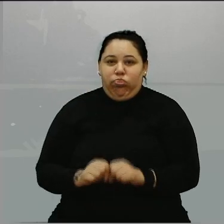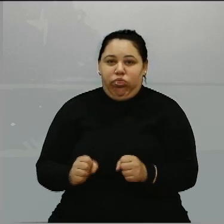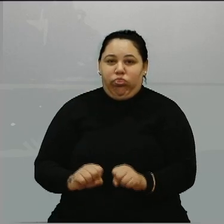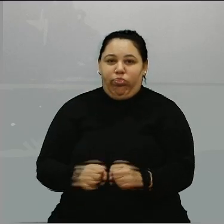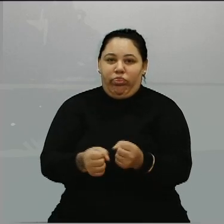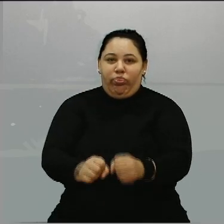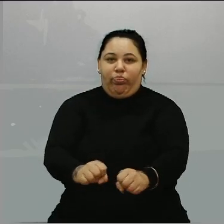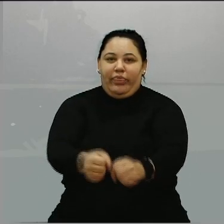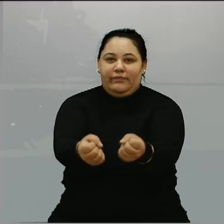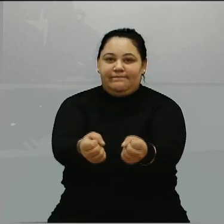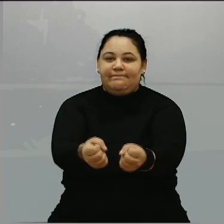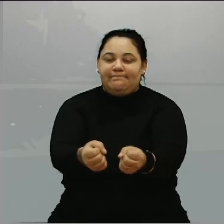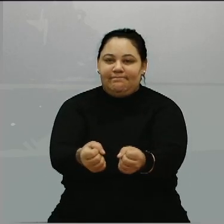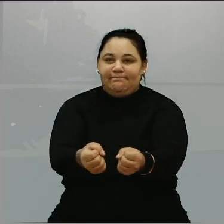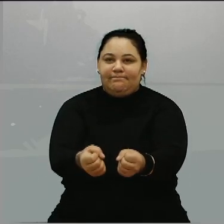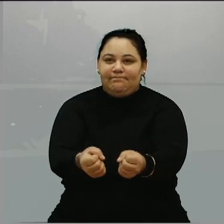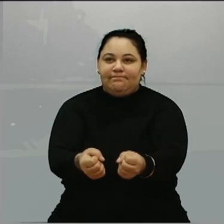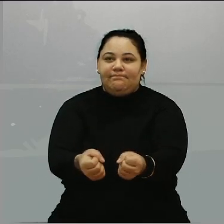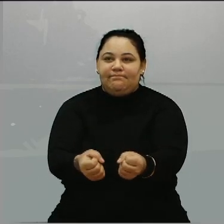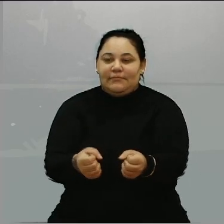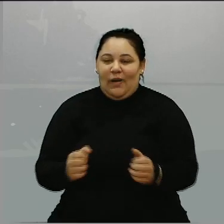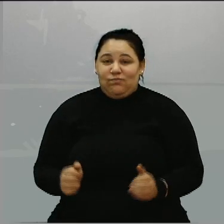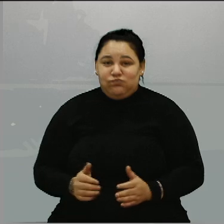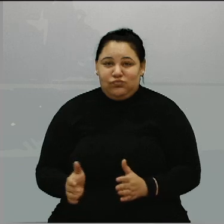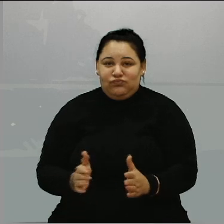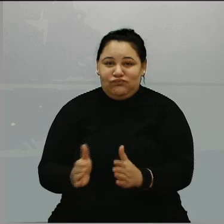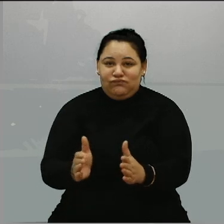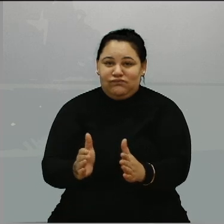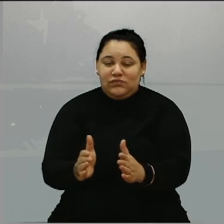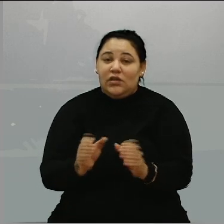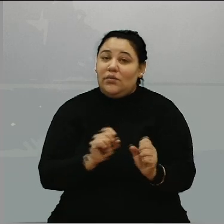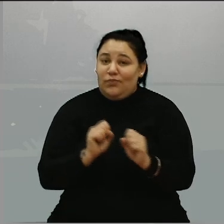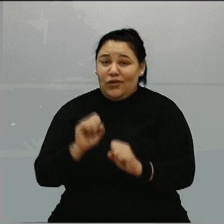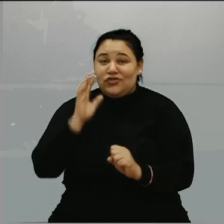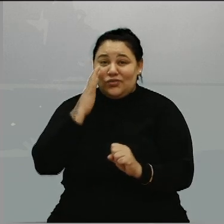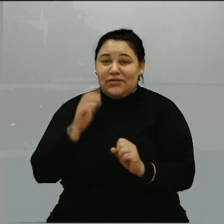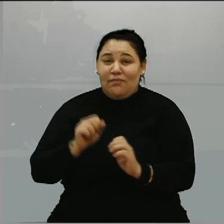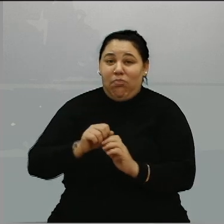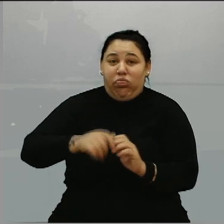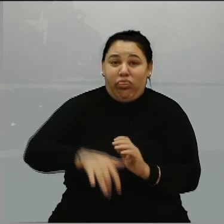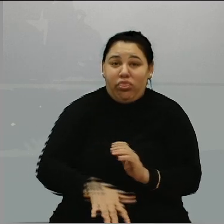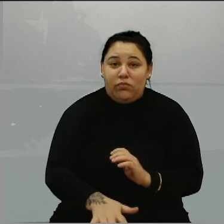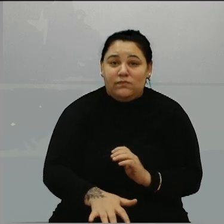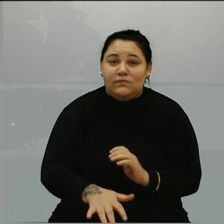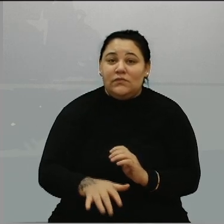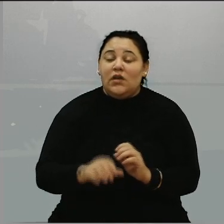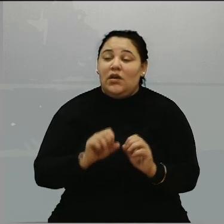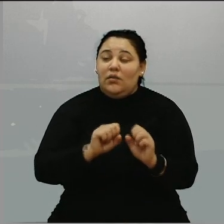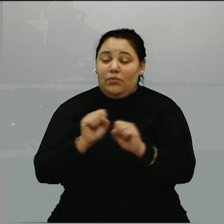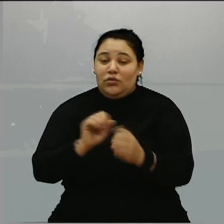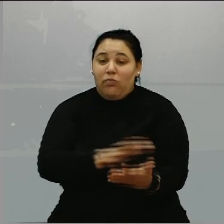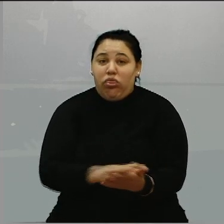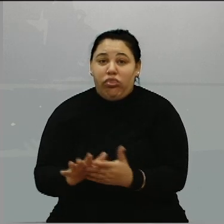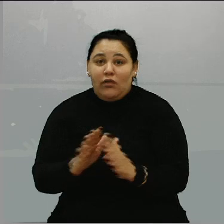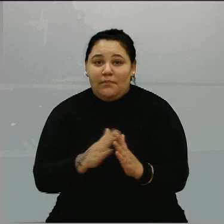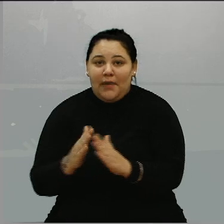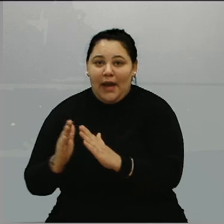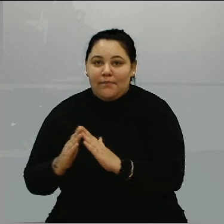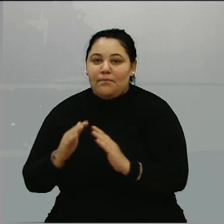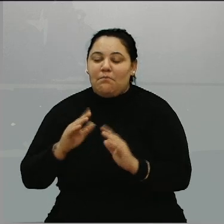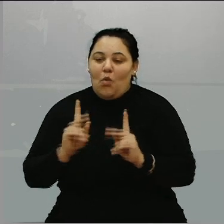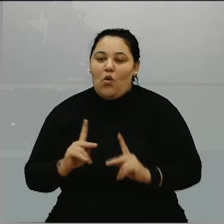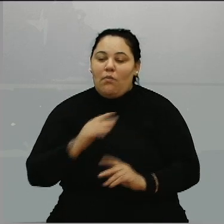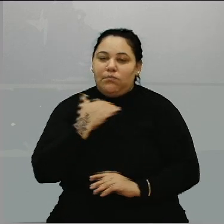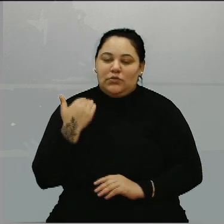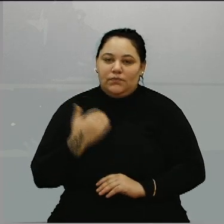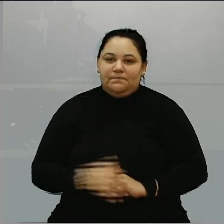formando vamos dizer assim, na encosta, e que pode vir a desabar ali, pode inclusive pegar residências, né? E até tirar vidas. Mas a